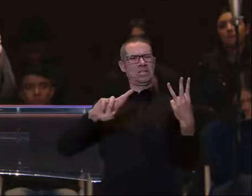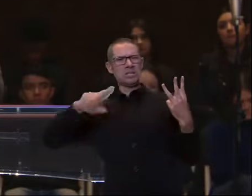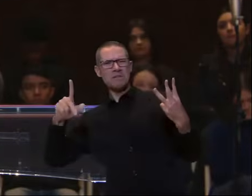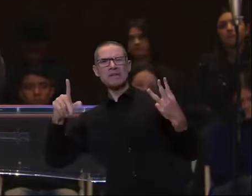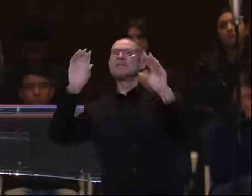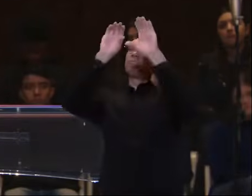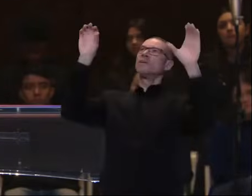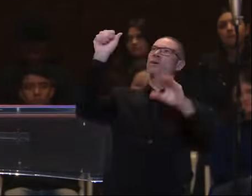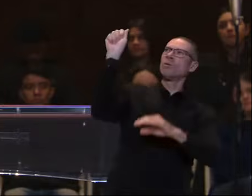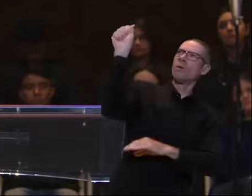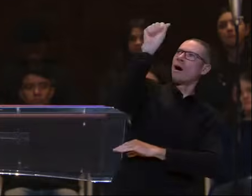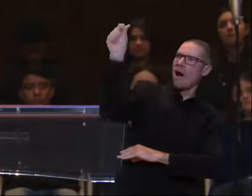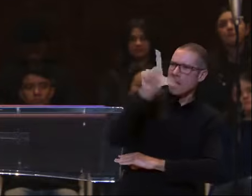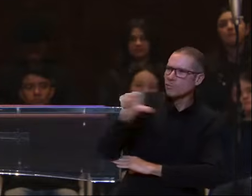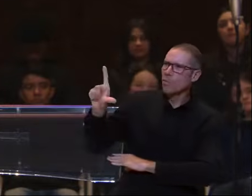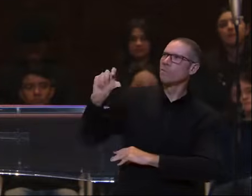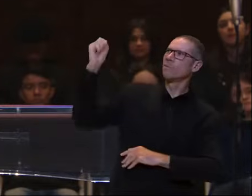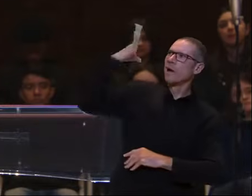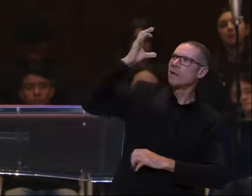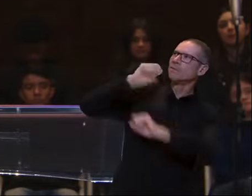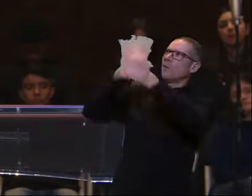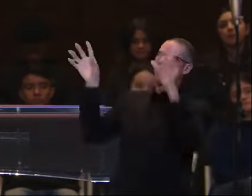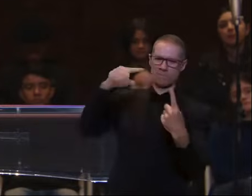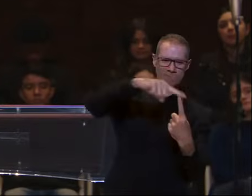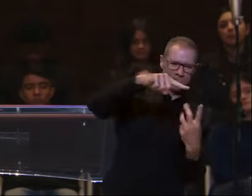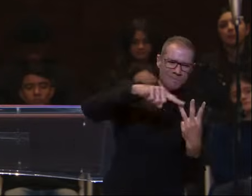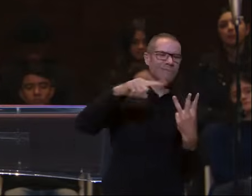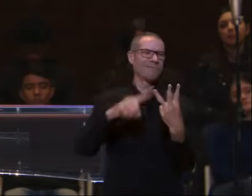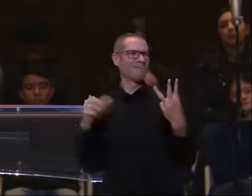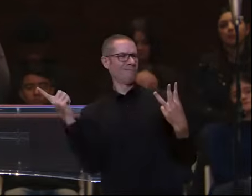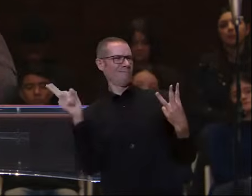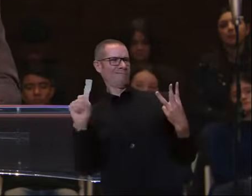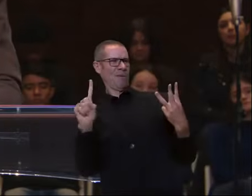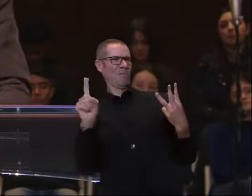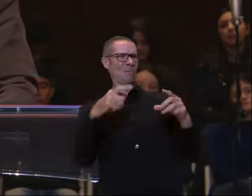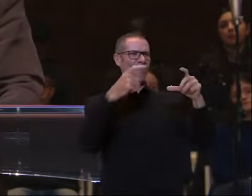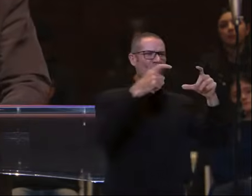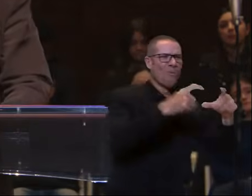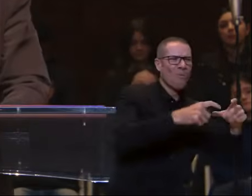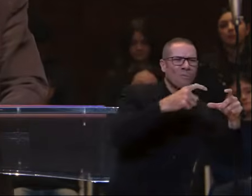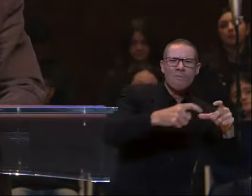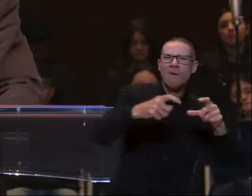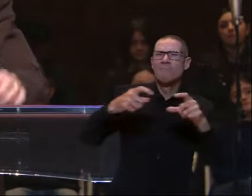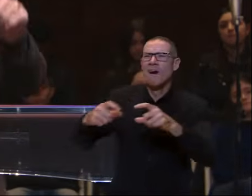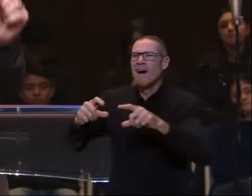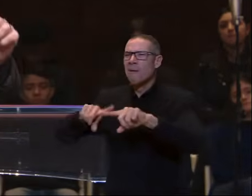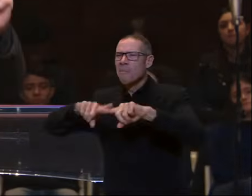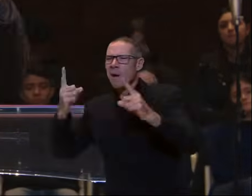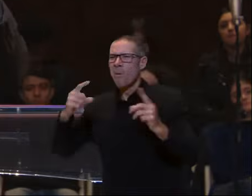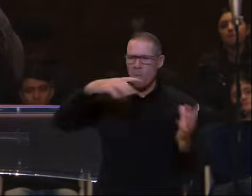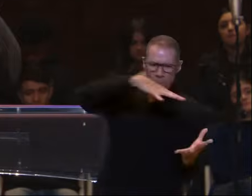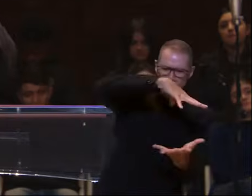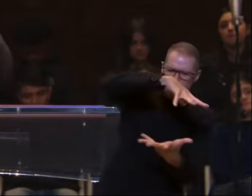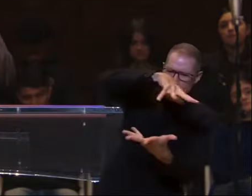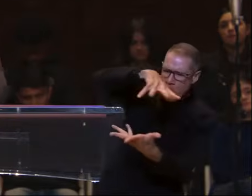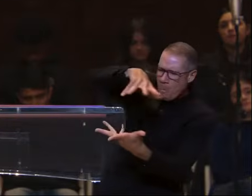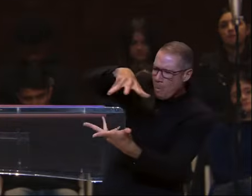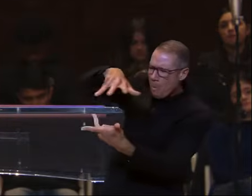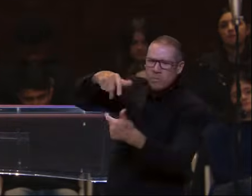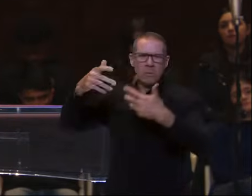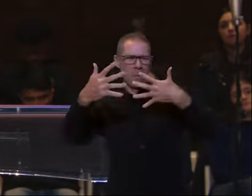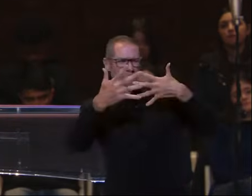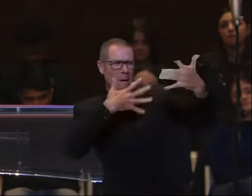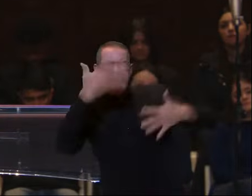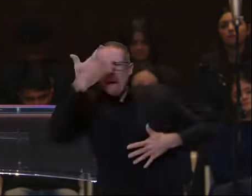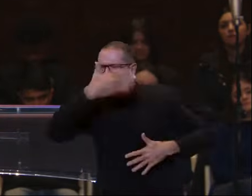o céu azul, nem o da graça, nem o da glória, nem qualquer habitação, mas sim um mundo invisível